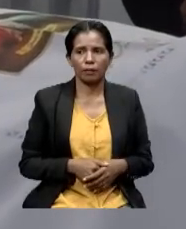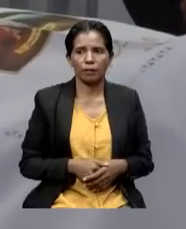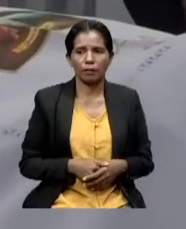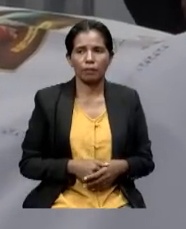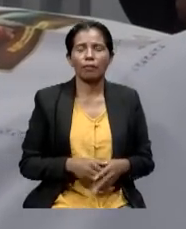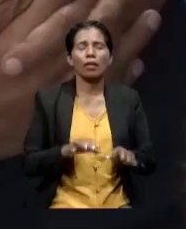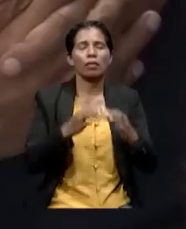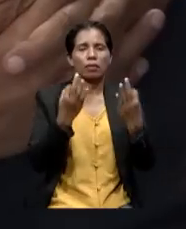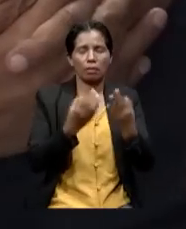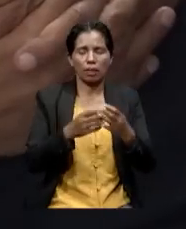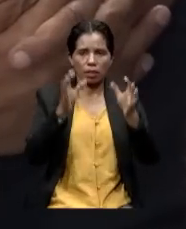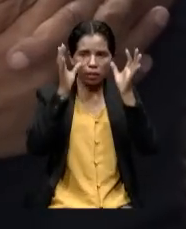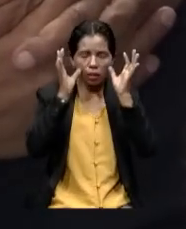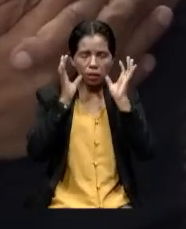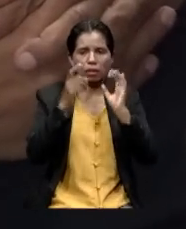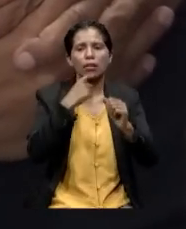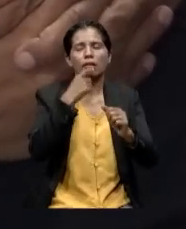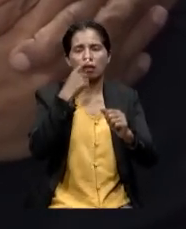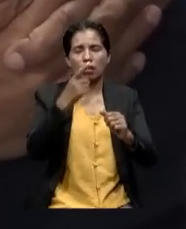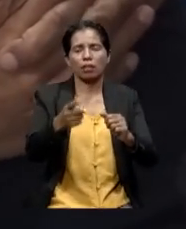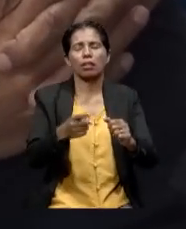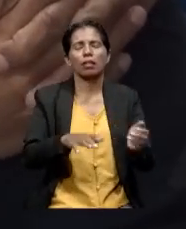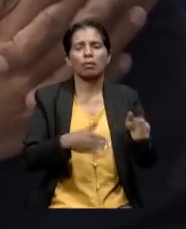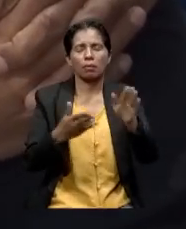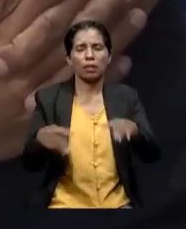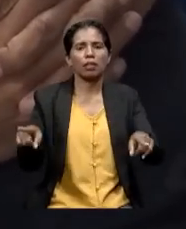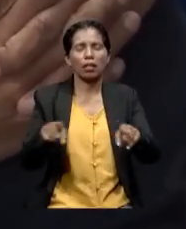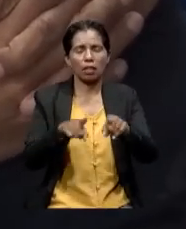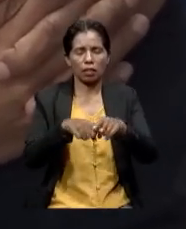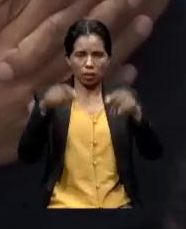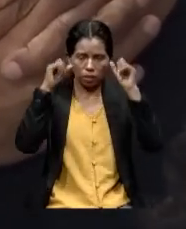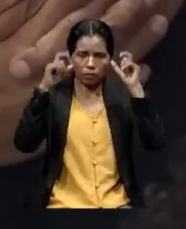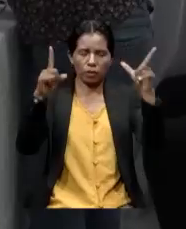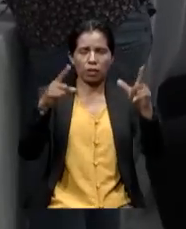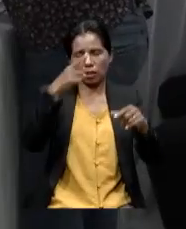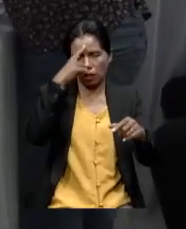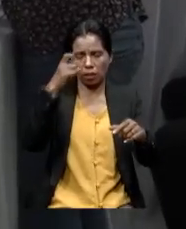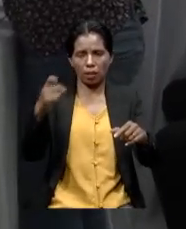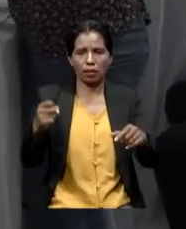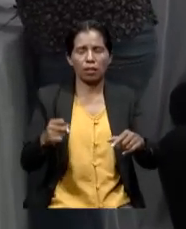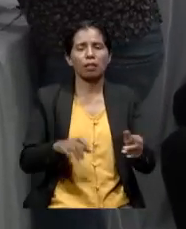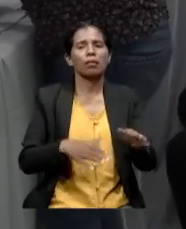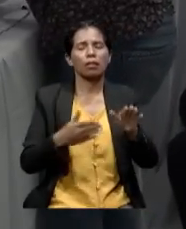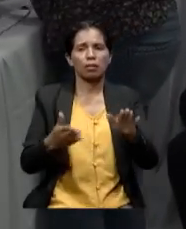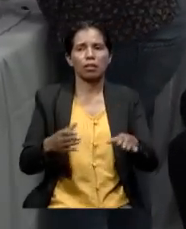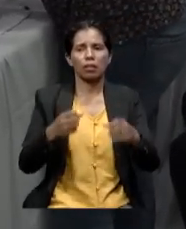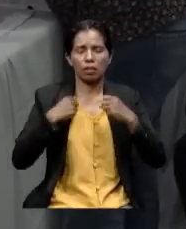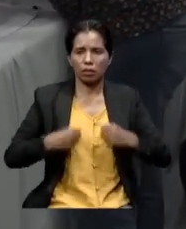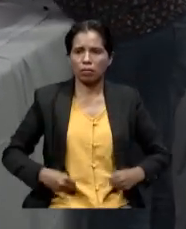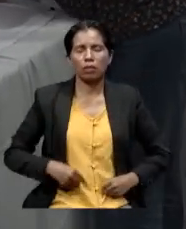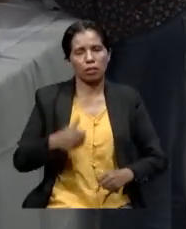Família Lobato triste no considera mate bien nia mate hanesen surpresa tamba durante ne mate bien nia condição di